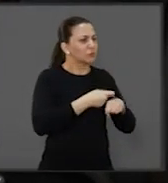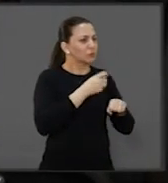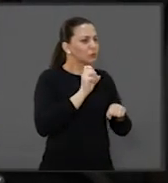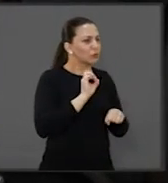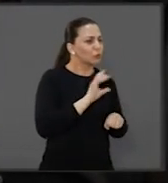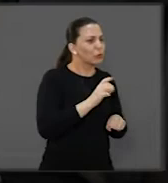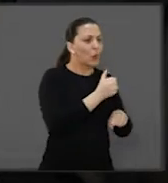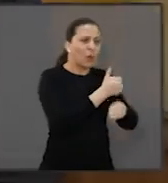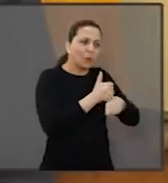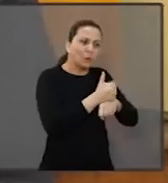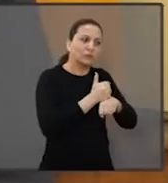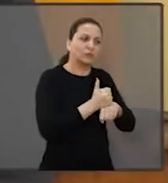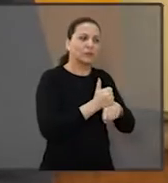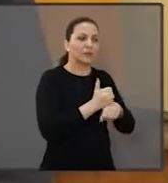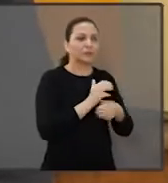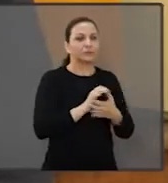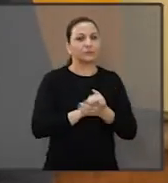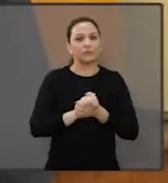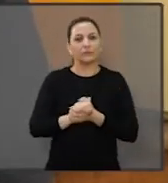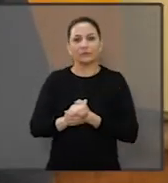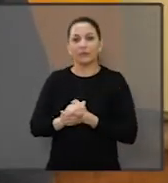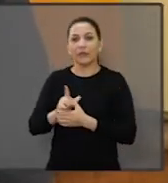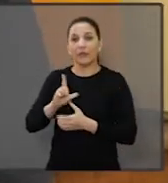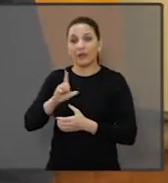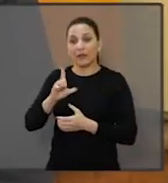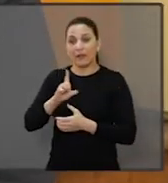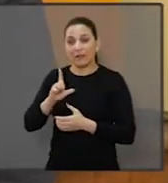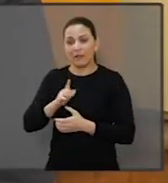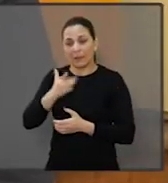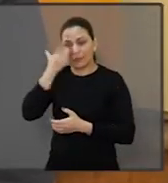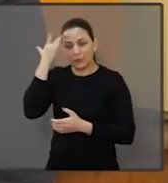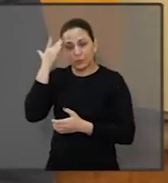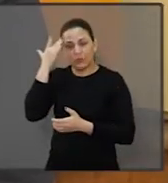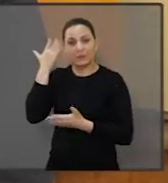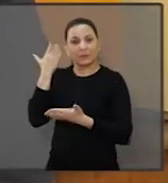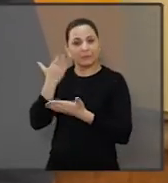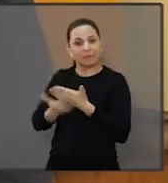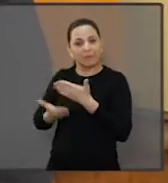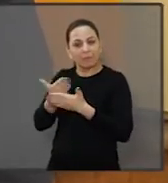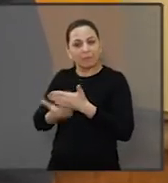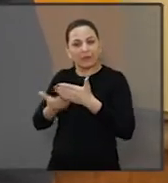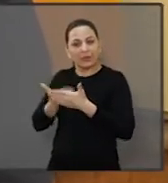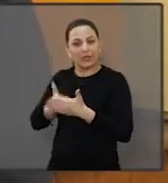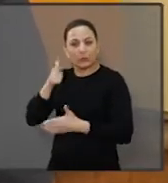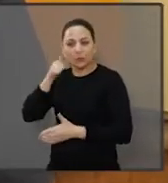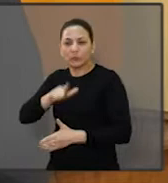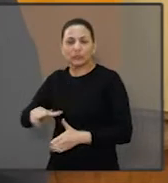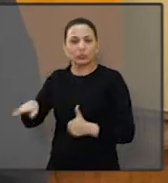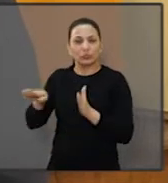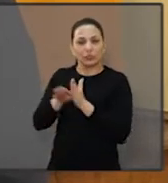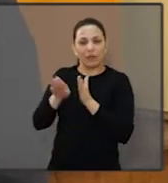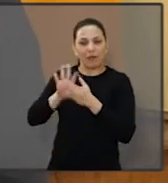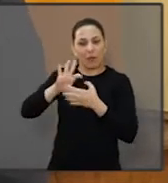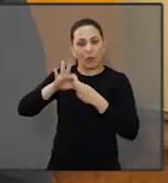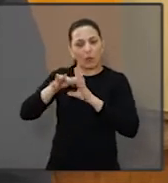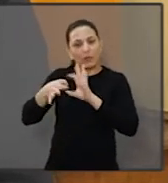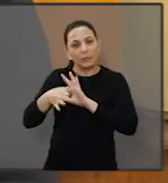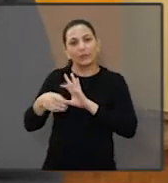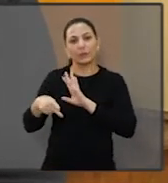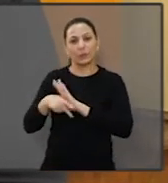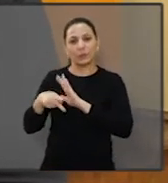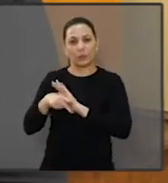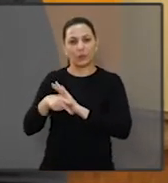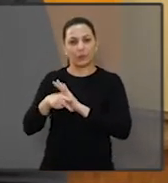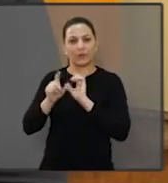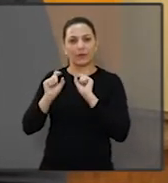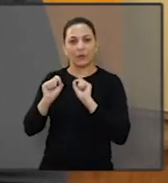E você deixa, fora as pedreiras que você pega lá, tem as pedreiras que você já deixou para trás, né? Que não conseguiram chegar lá, né?